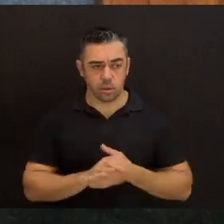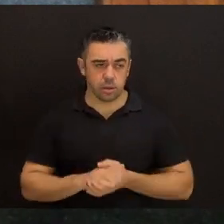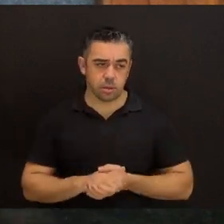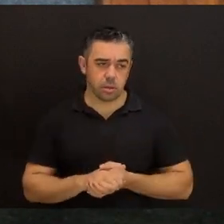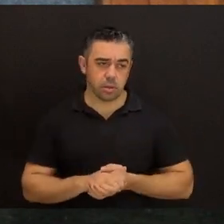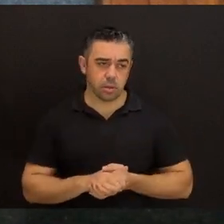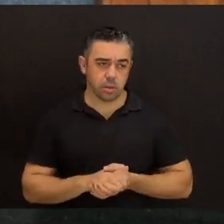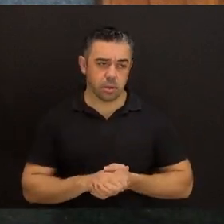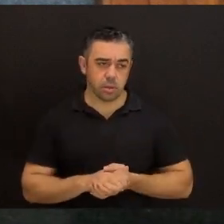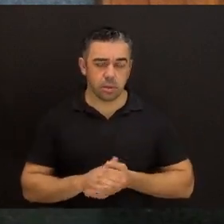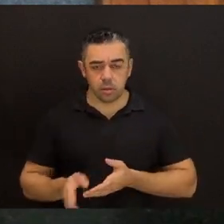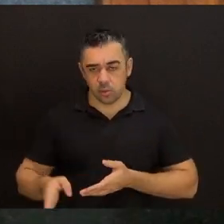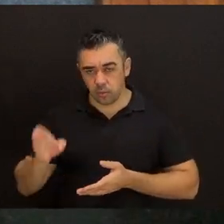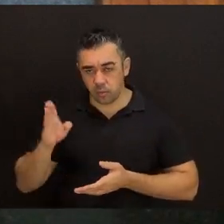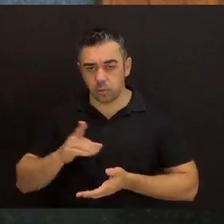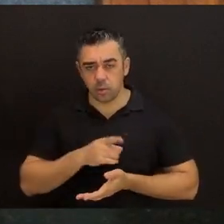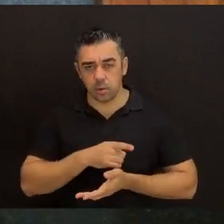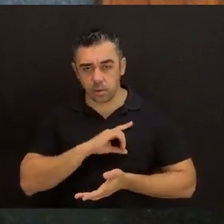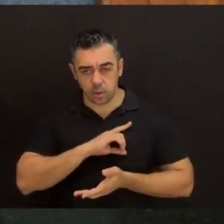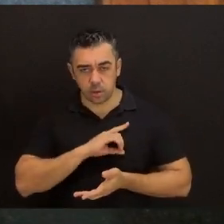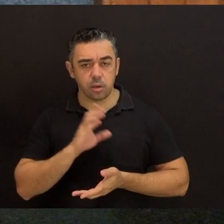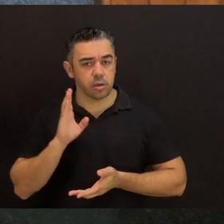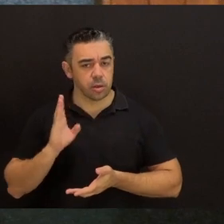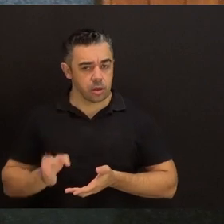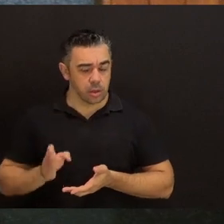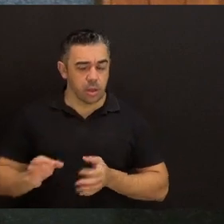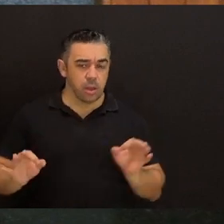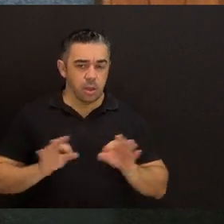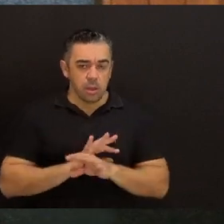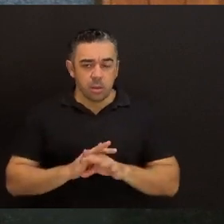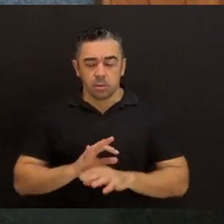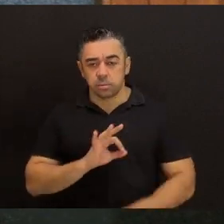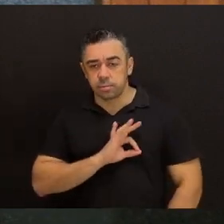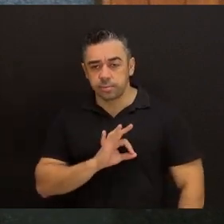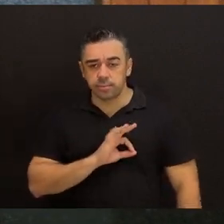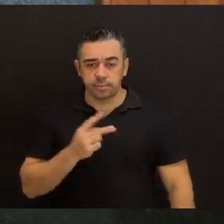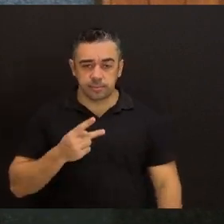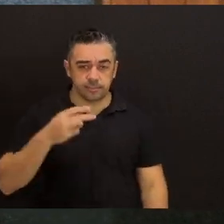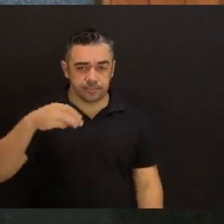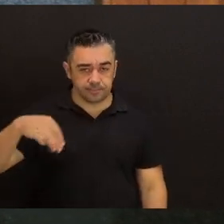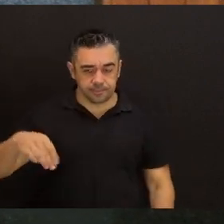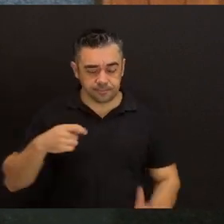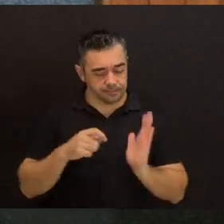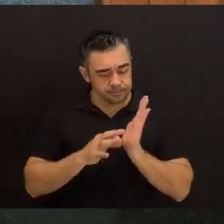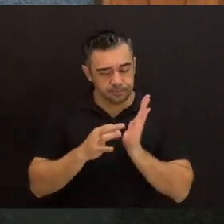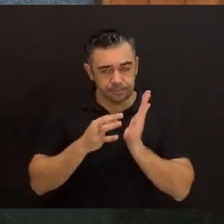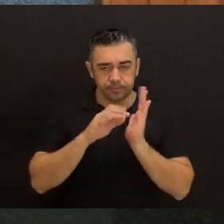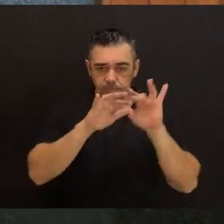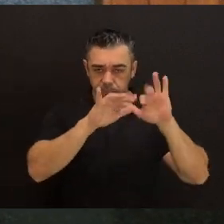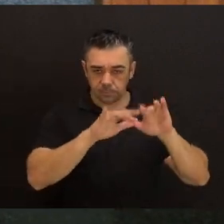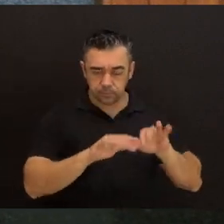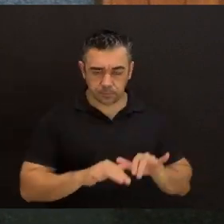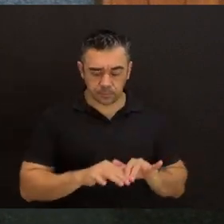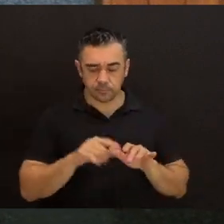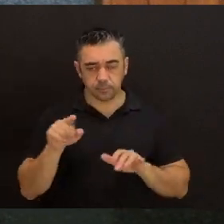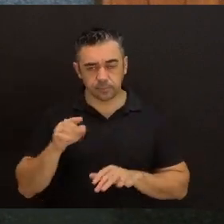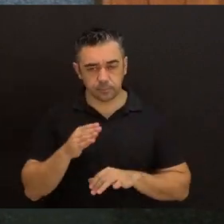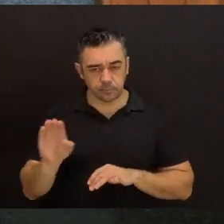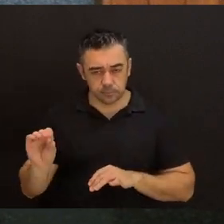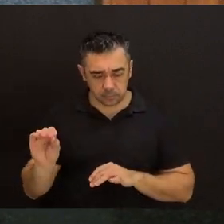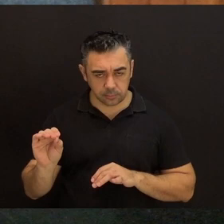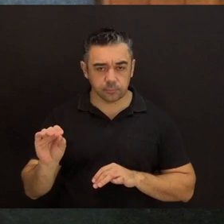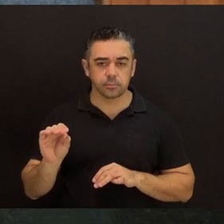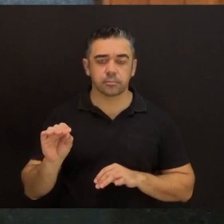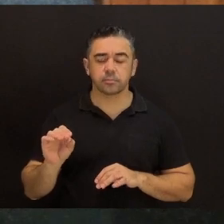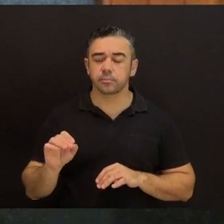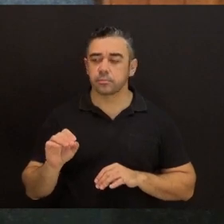e fomos para delegacia Chegamos na delegacia a polícia militar acompanhou toda a ocorrência deu encaminhamento lá na delegacia as